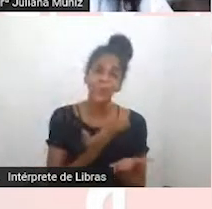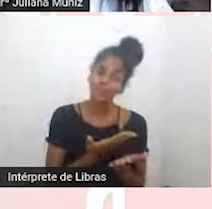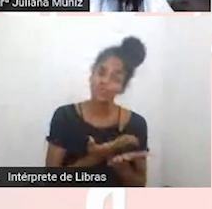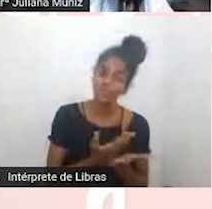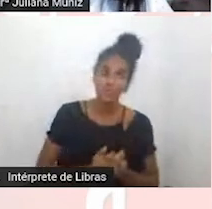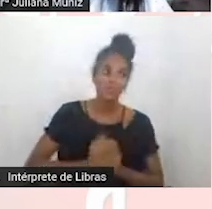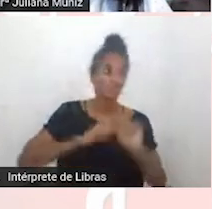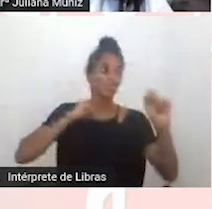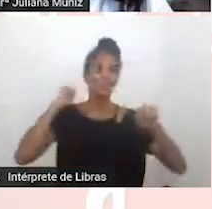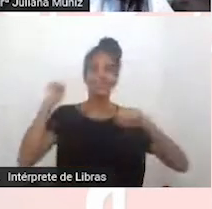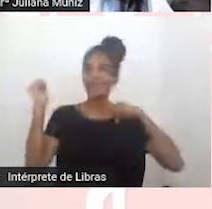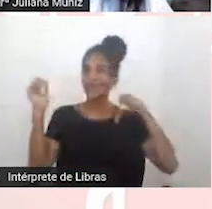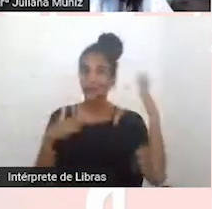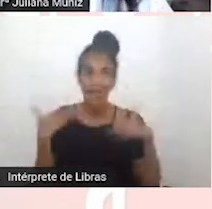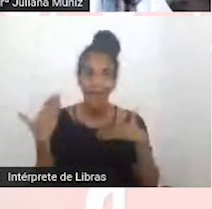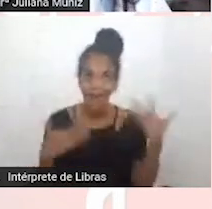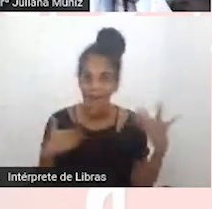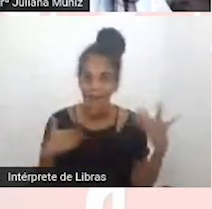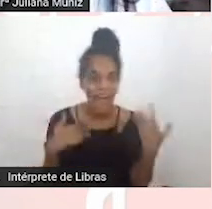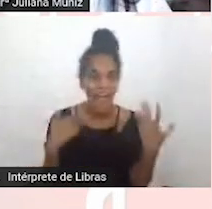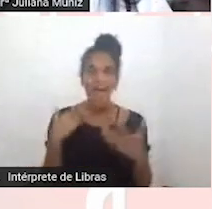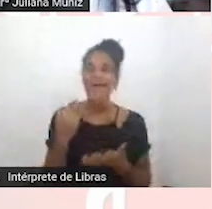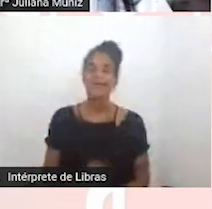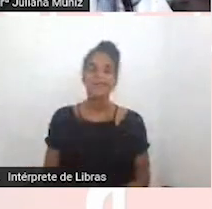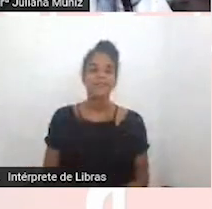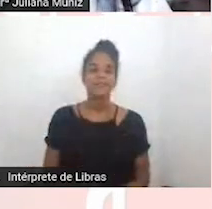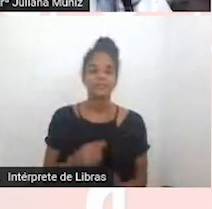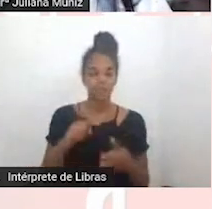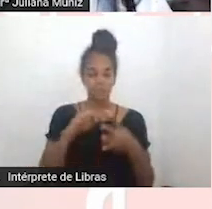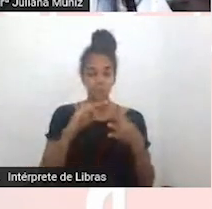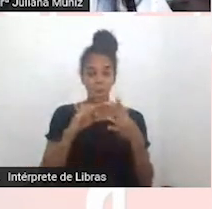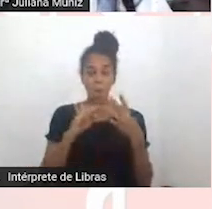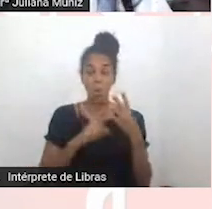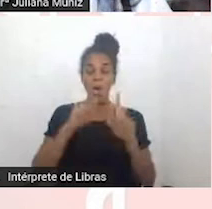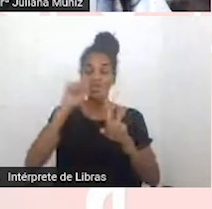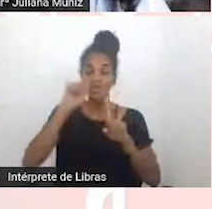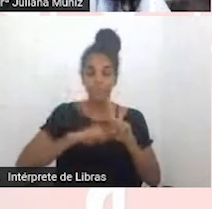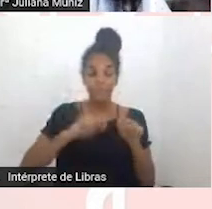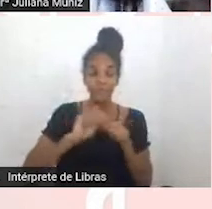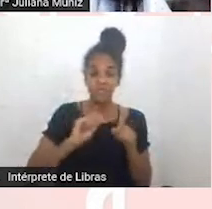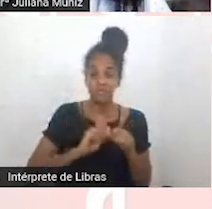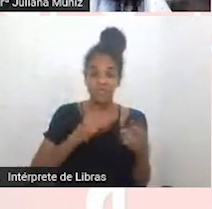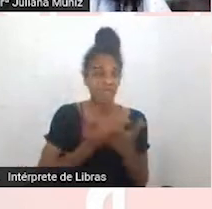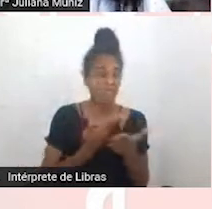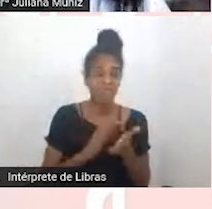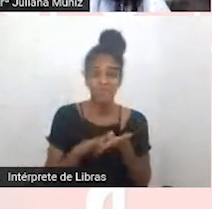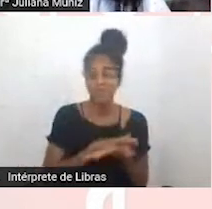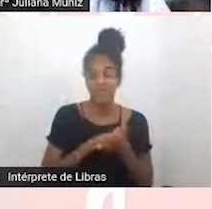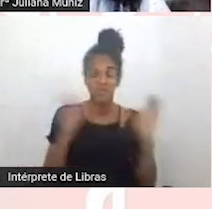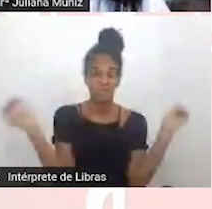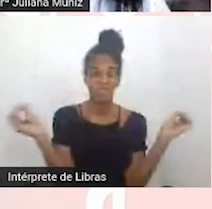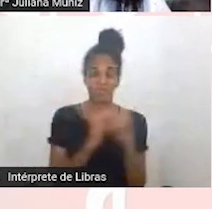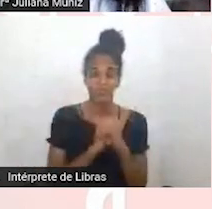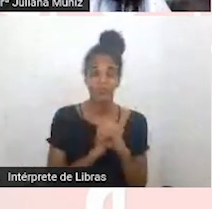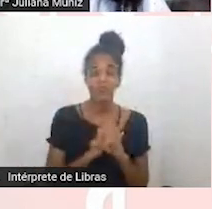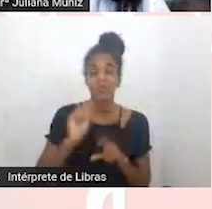4 meses aí fazendo sem estudo, tá certo? Então, a droga escolhida foi a dexametasona, a dose de 6